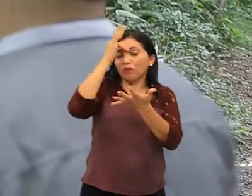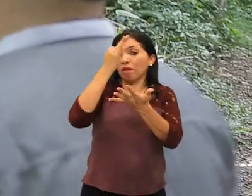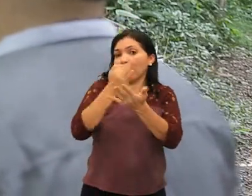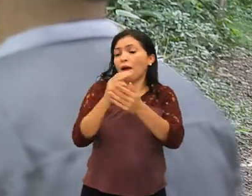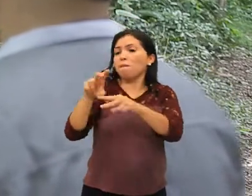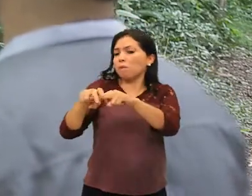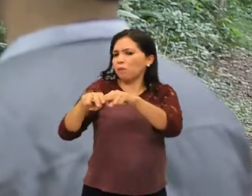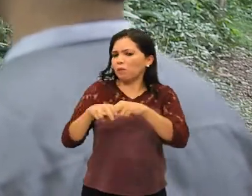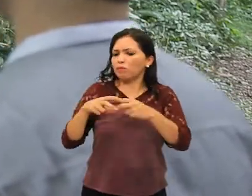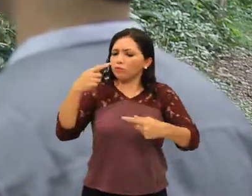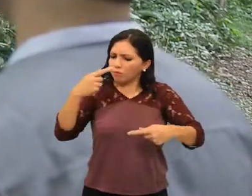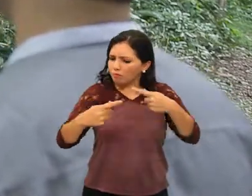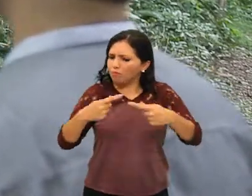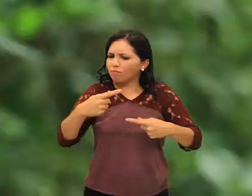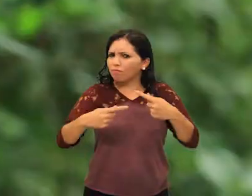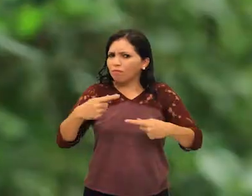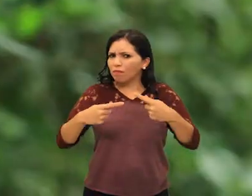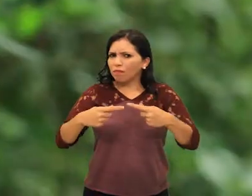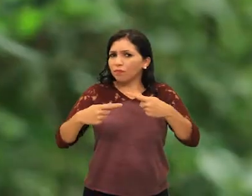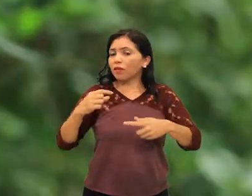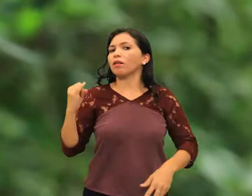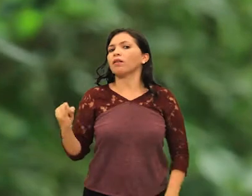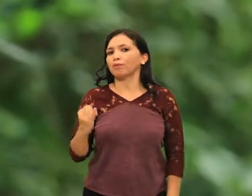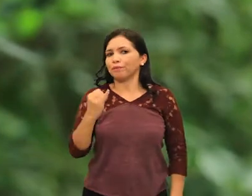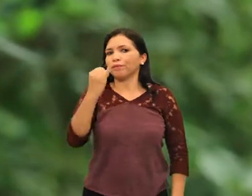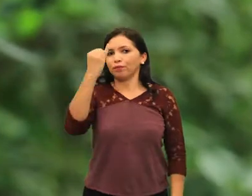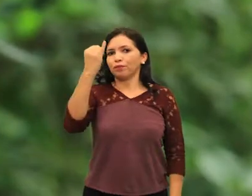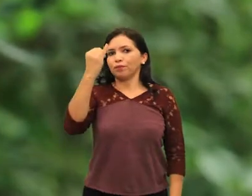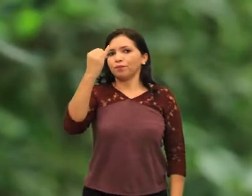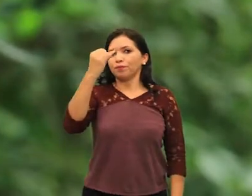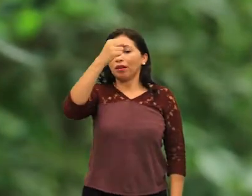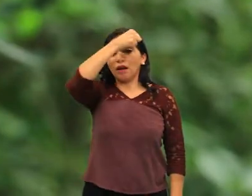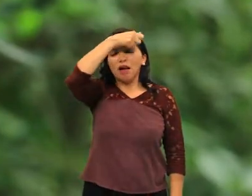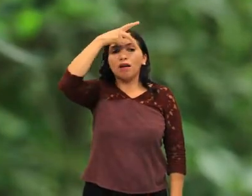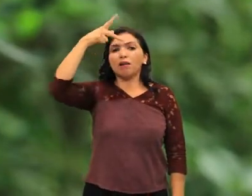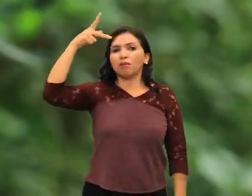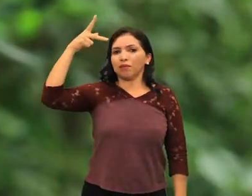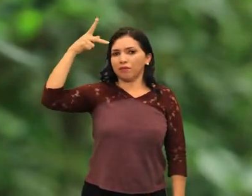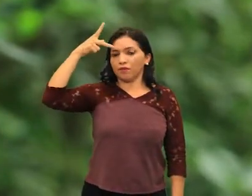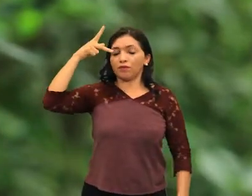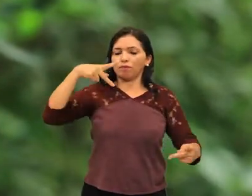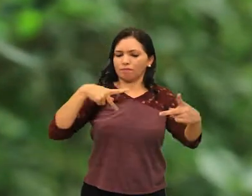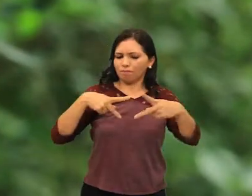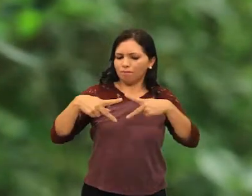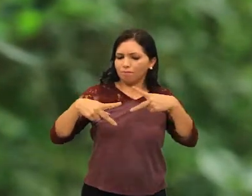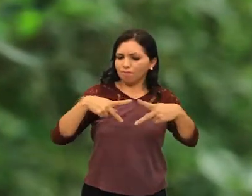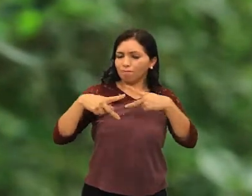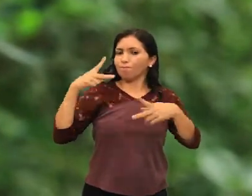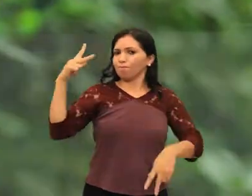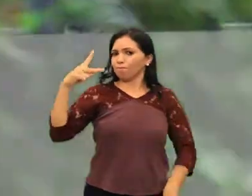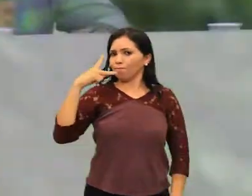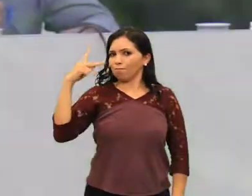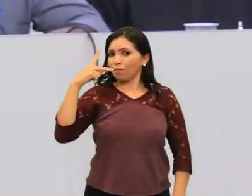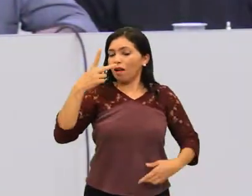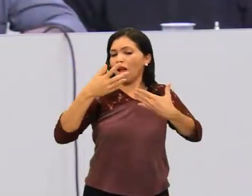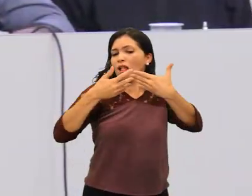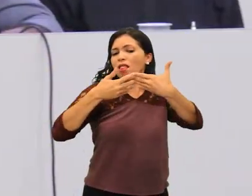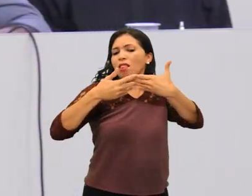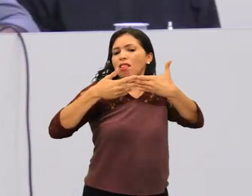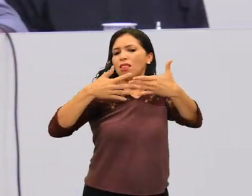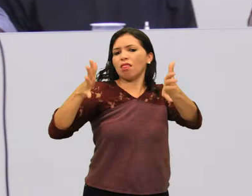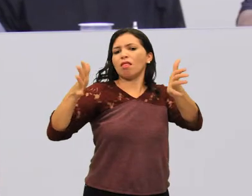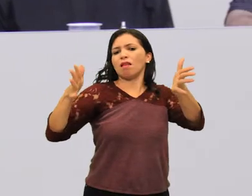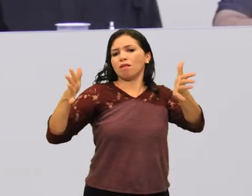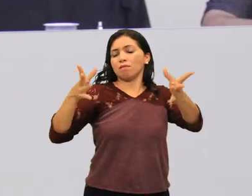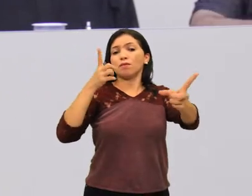muito importante. A Câmara Municipal de São José dos Campos, né, ela se abriu